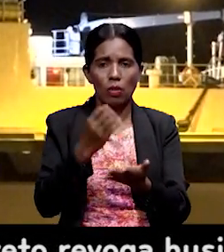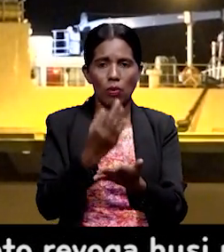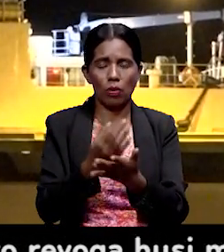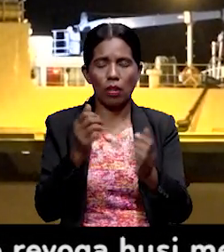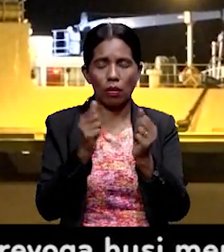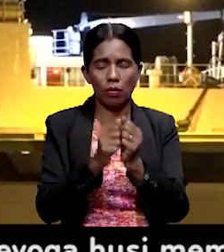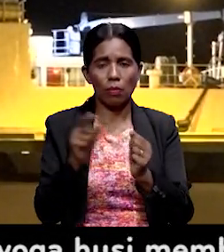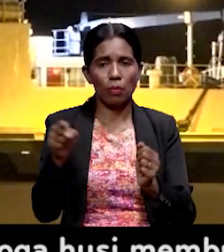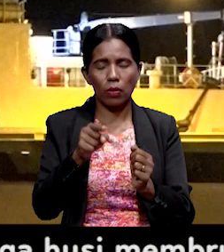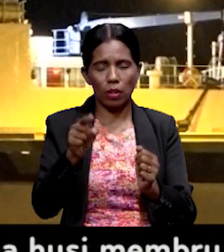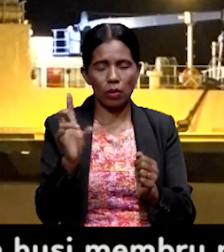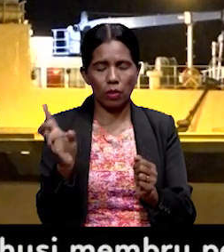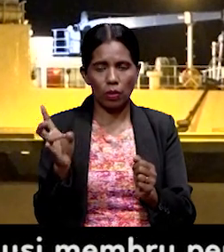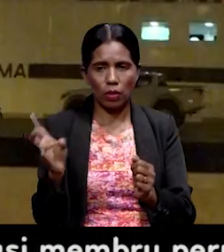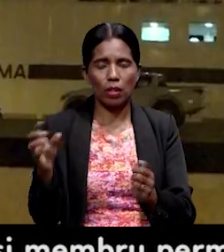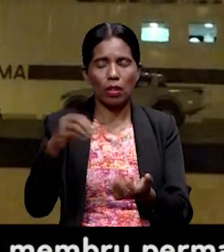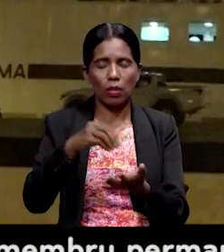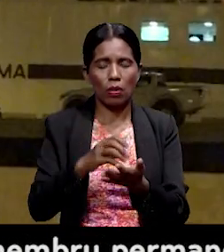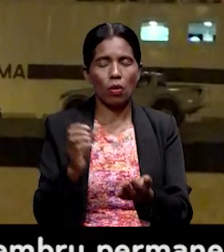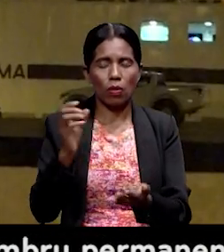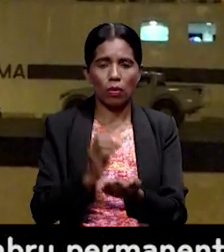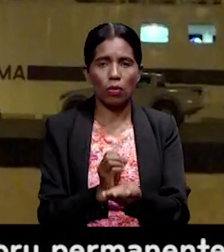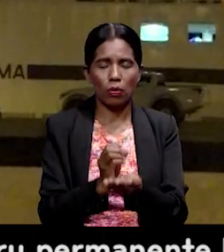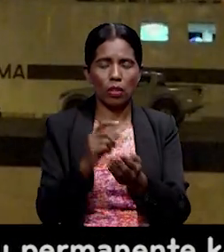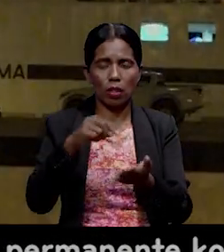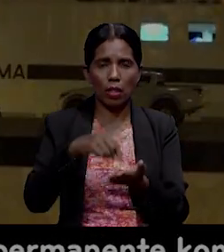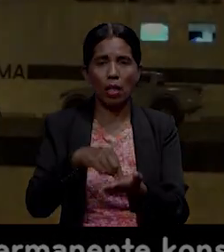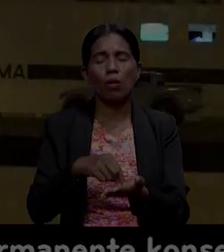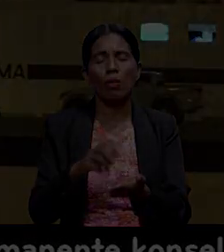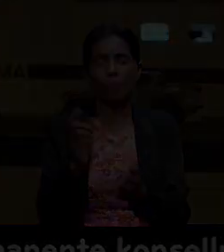rito nulo, no Raioa investe por cento tono nulo. Ferri Soares, Elio Gaio, Ziemen.